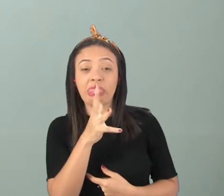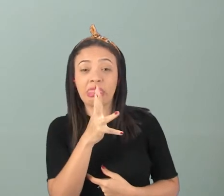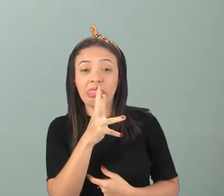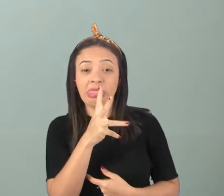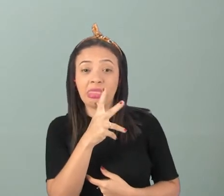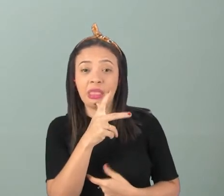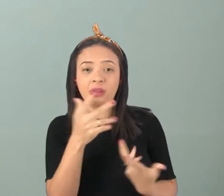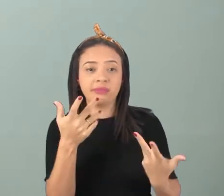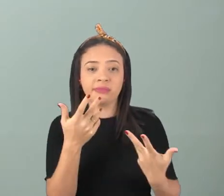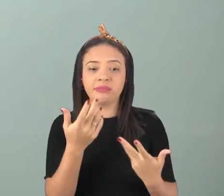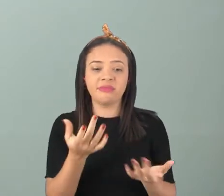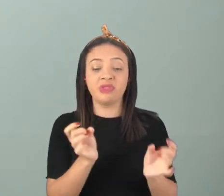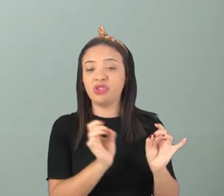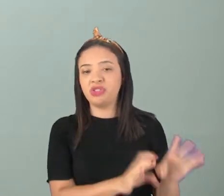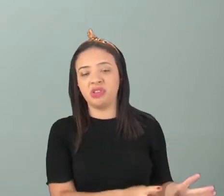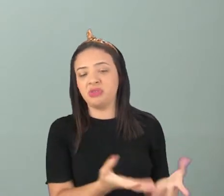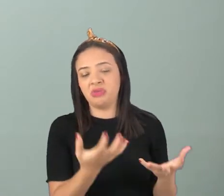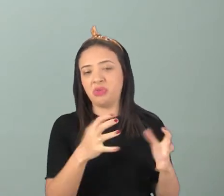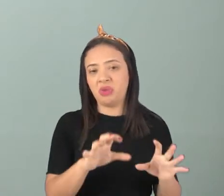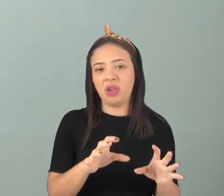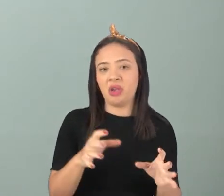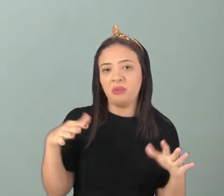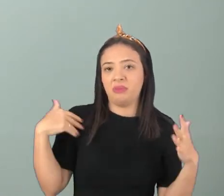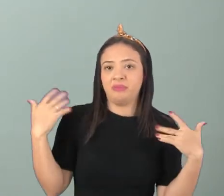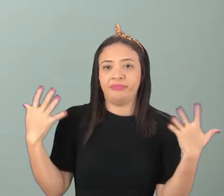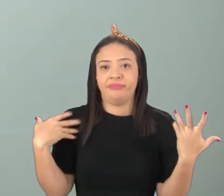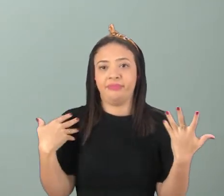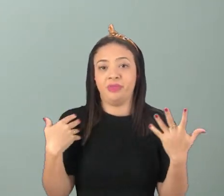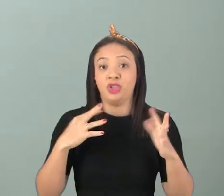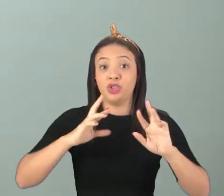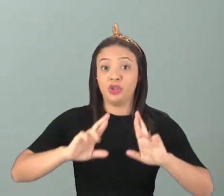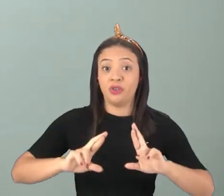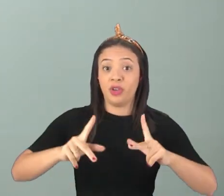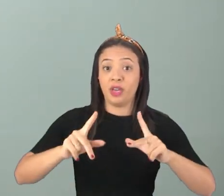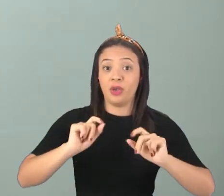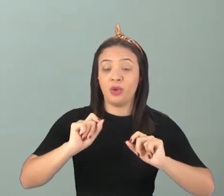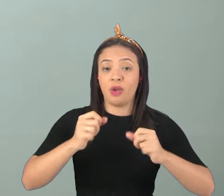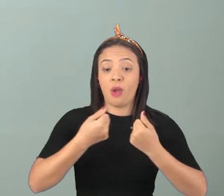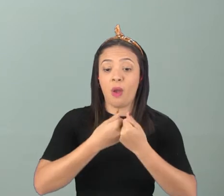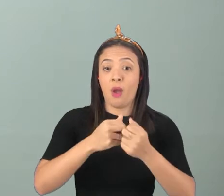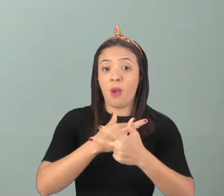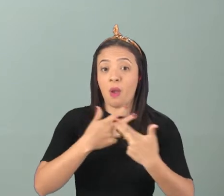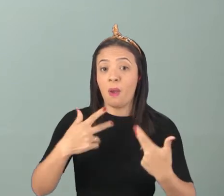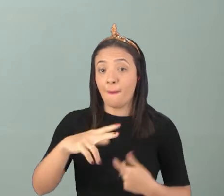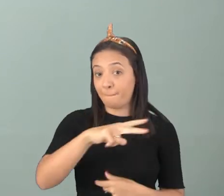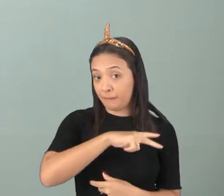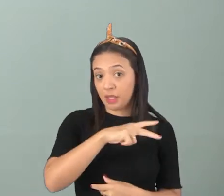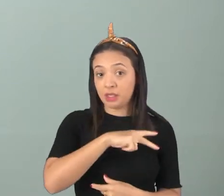gente desiste da ideia. E já com o transporte particular,